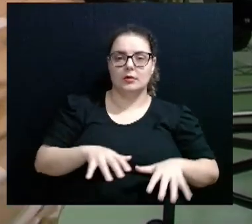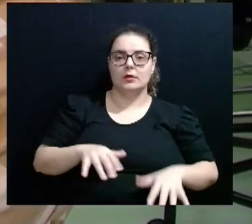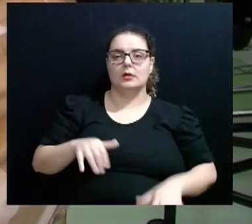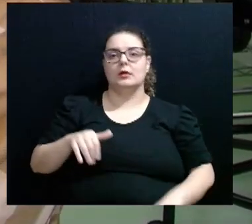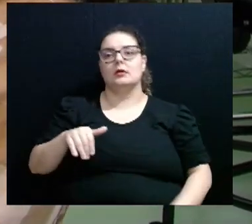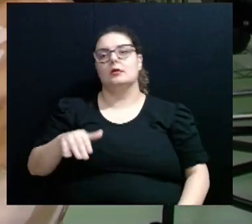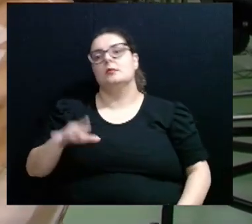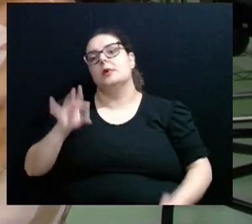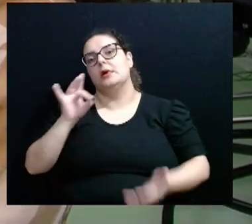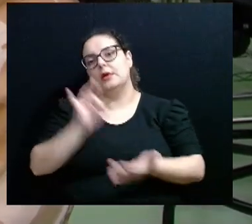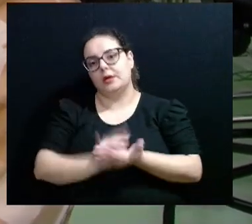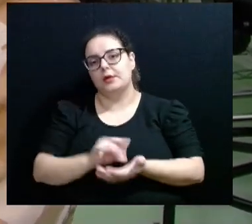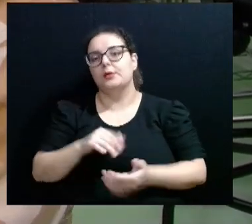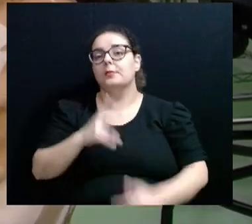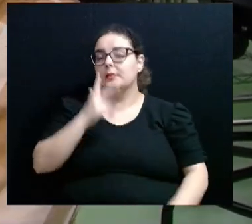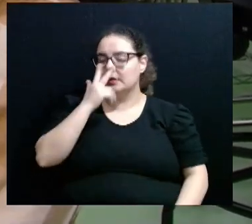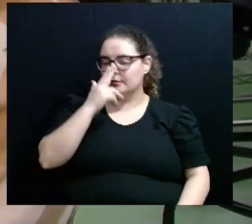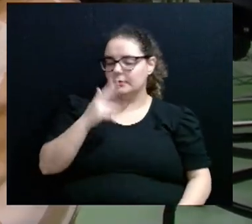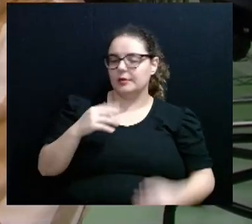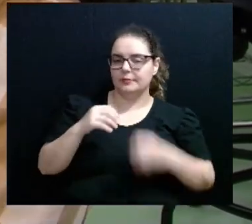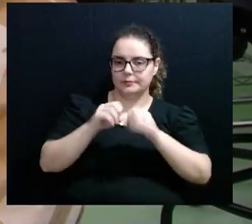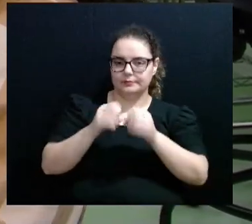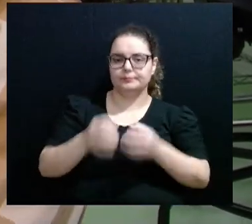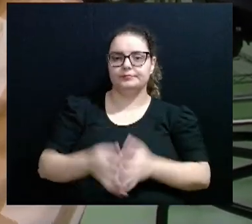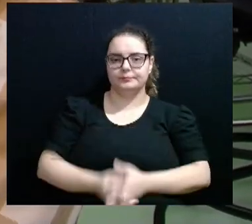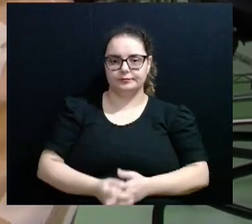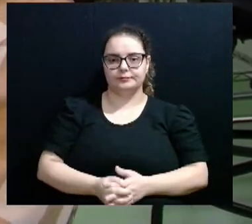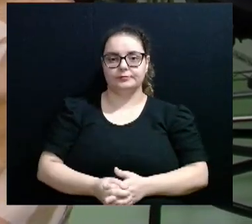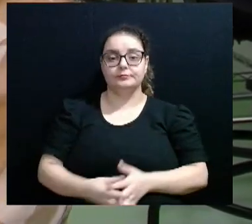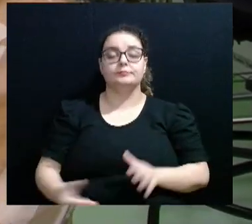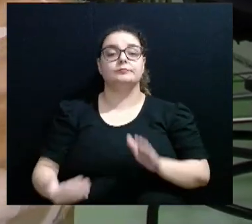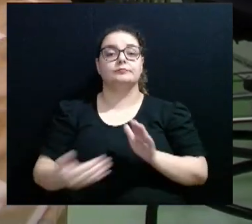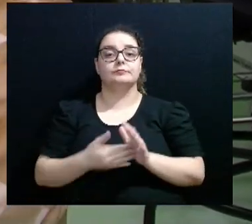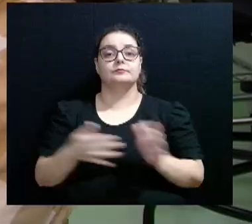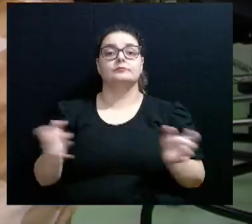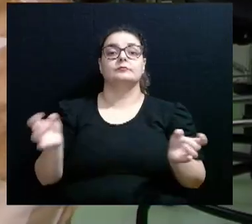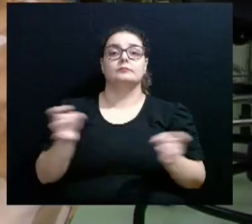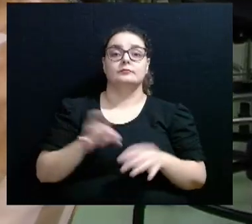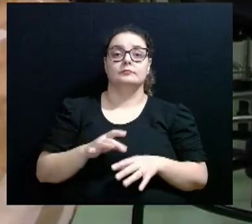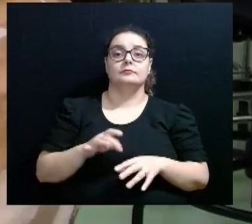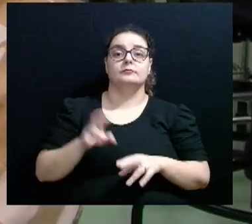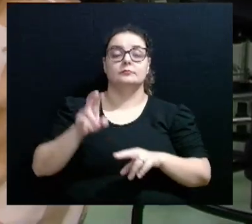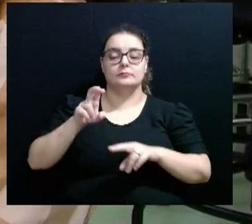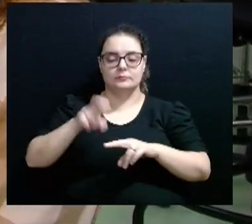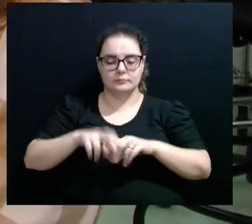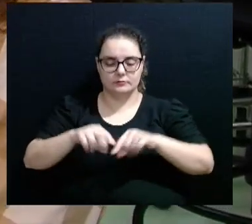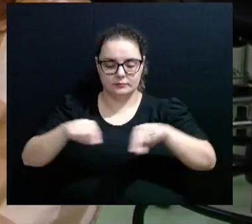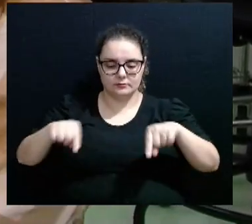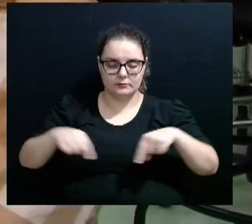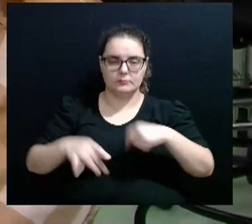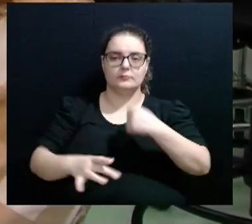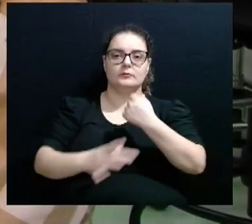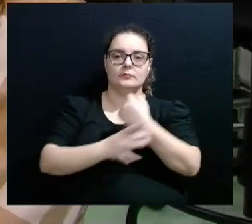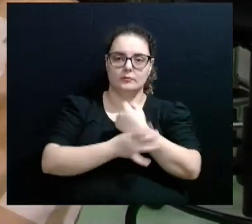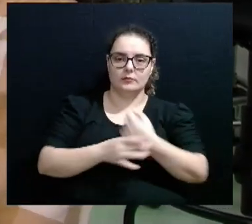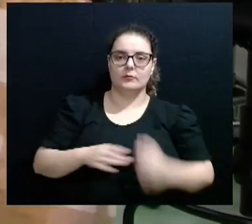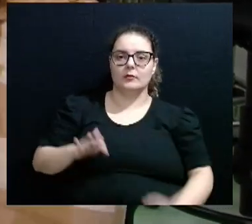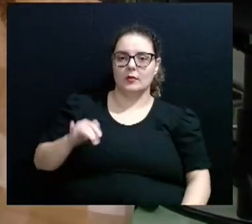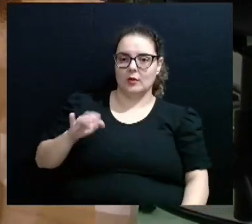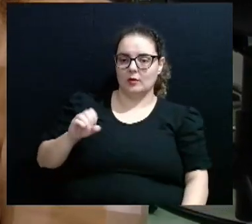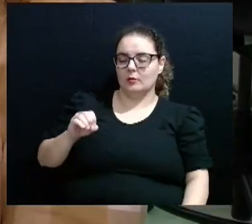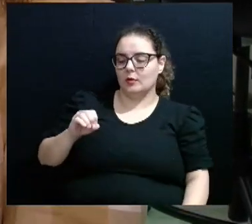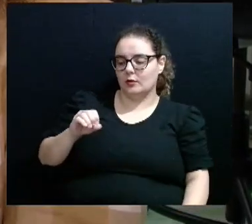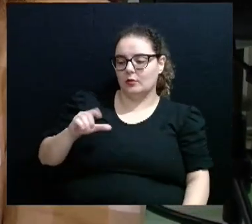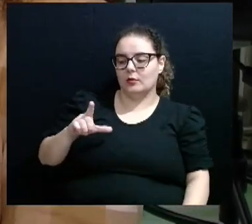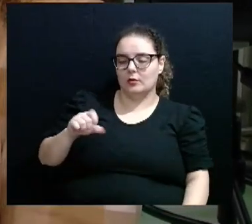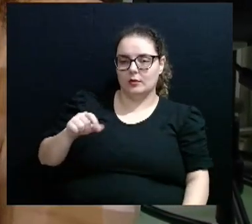e mais parecido com o laboratório, né? Até que ela esteja pronta para sentar dentro da cabine de segurança biológica, que é esse equipamento, e poder fazer